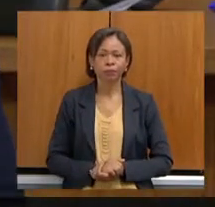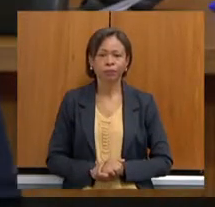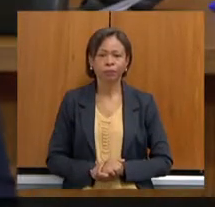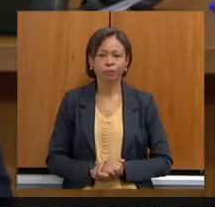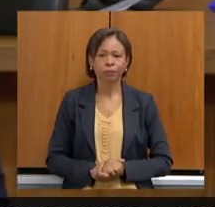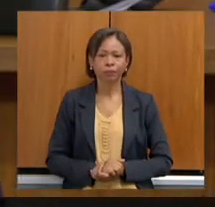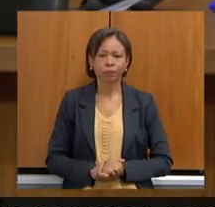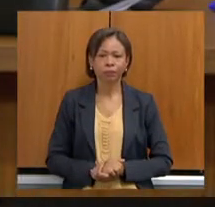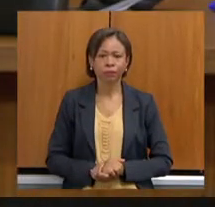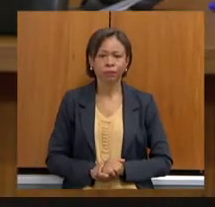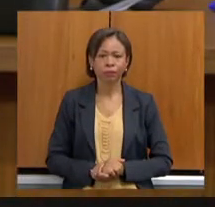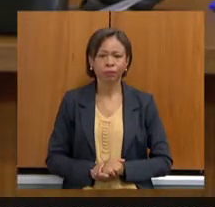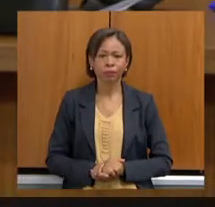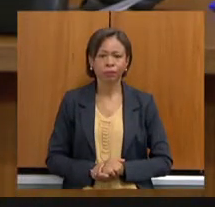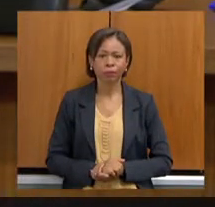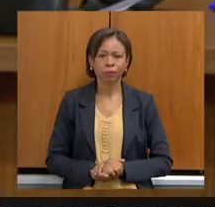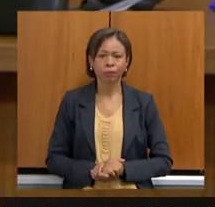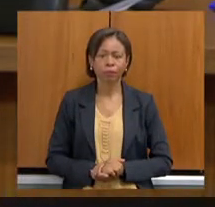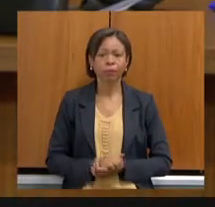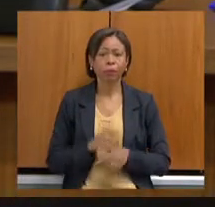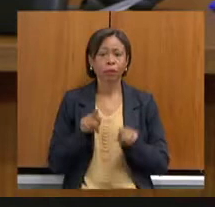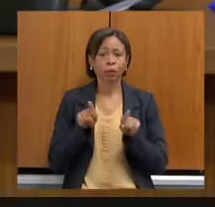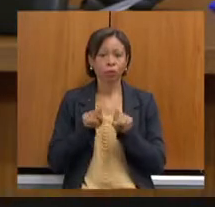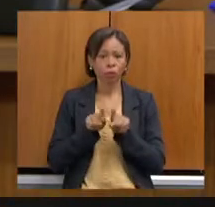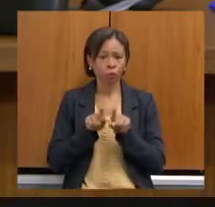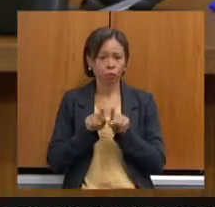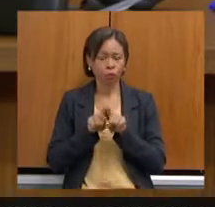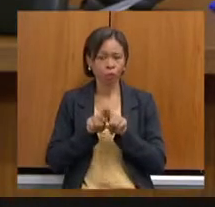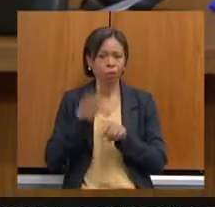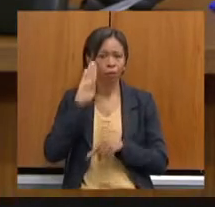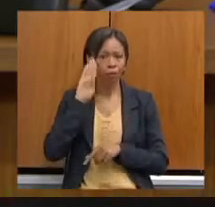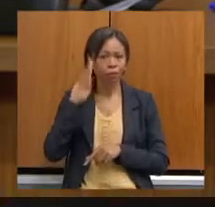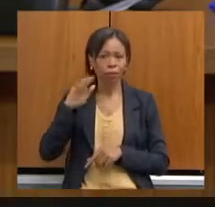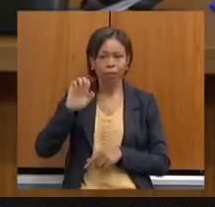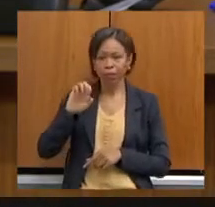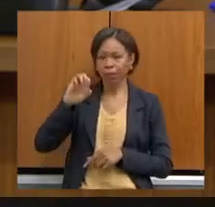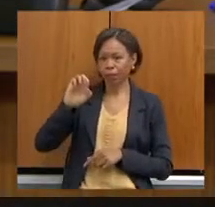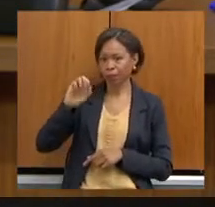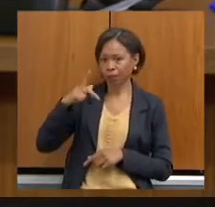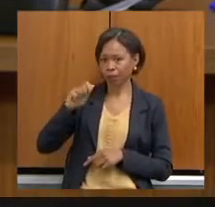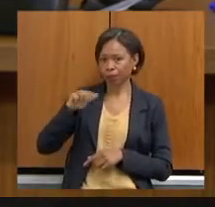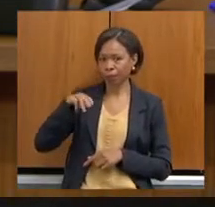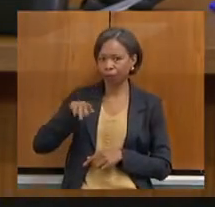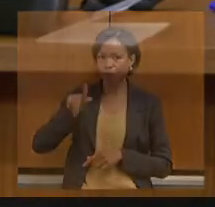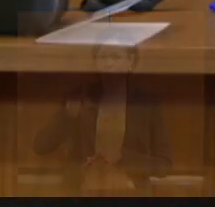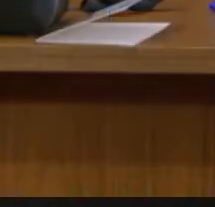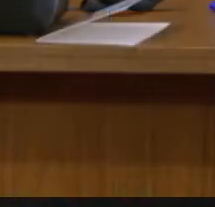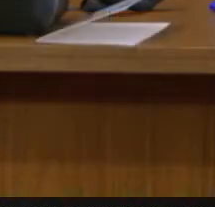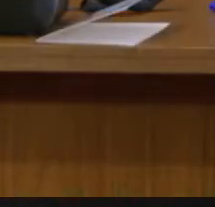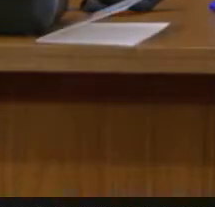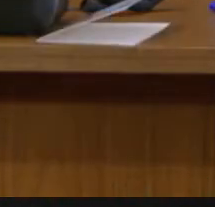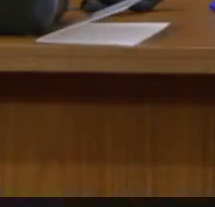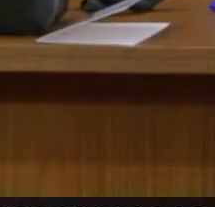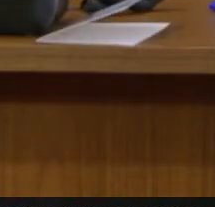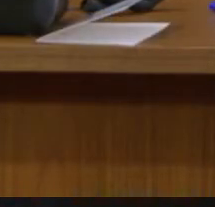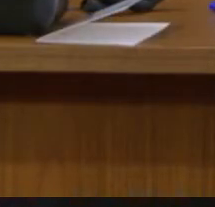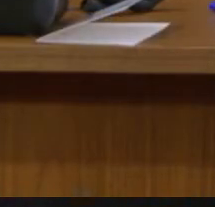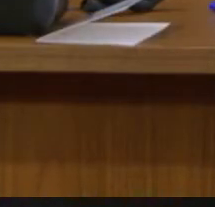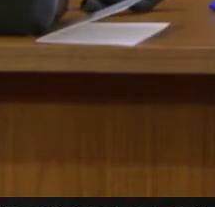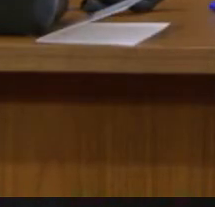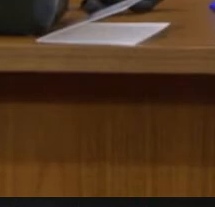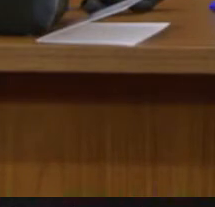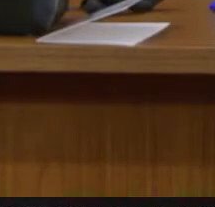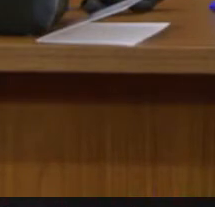e ainda como ação destacada EPAMIG realização de 471 eventos técnicos-científicos